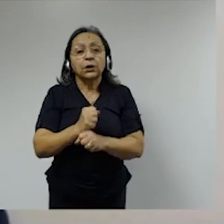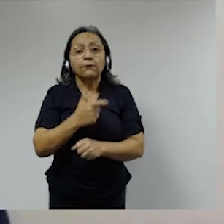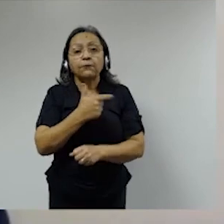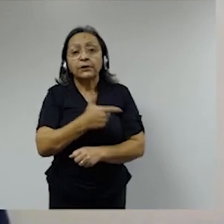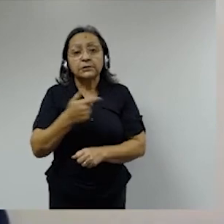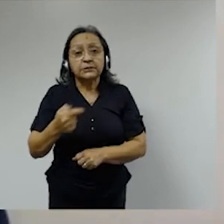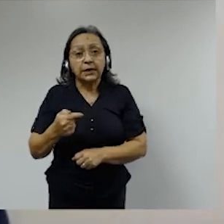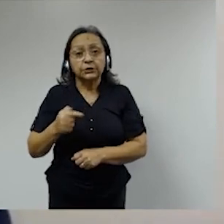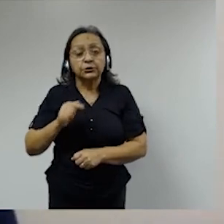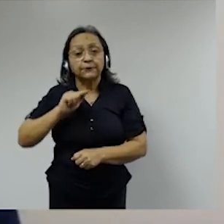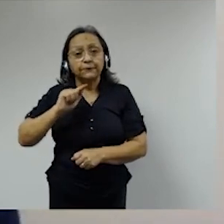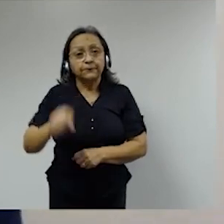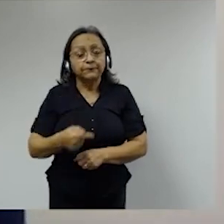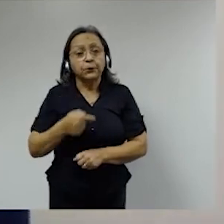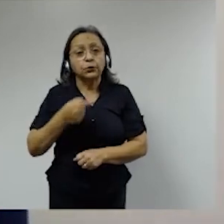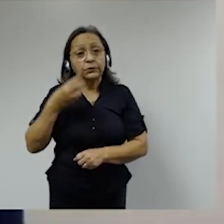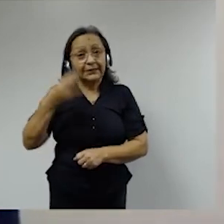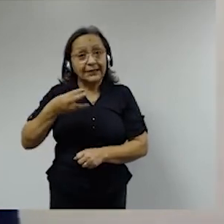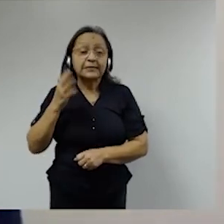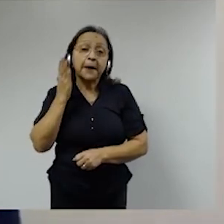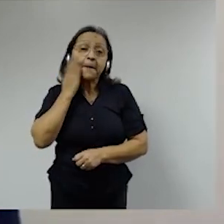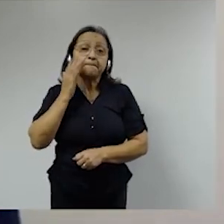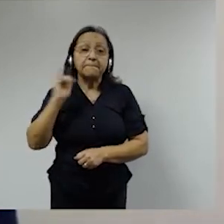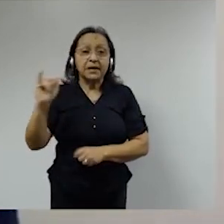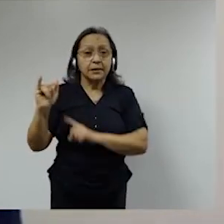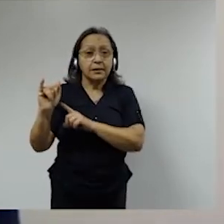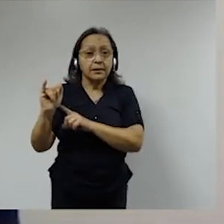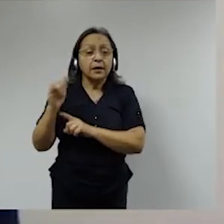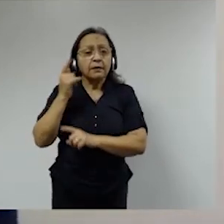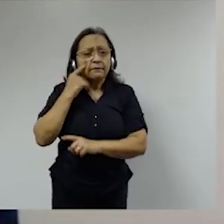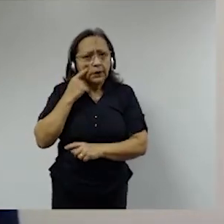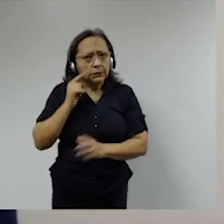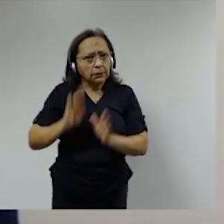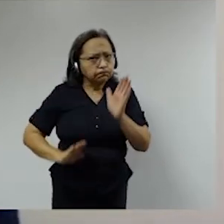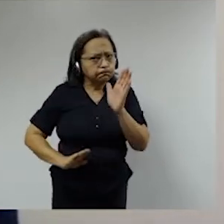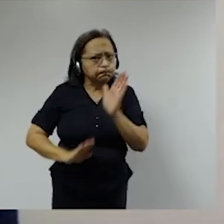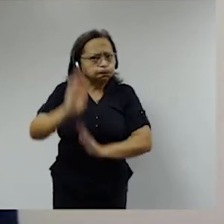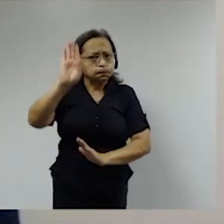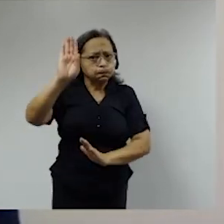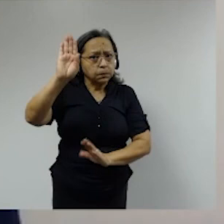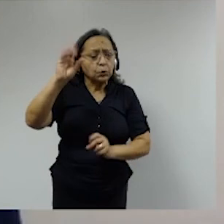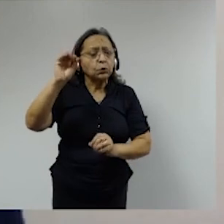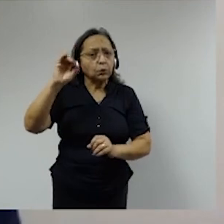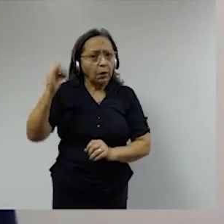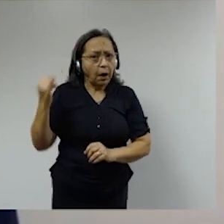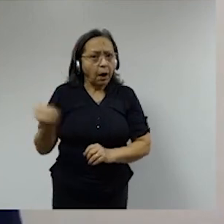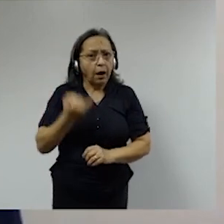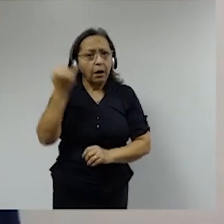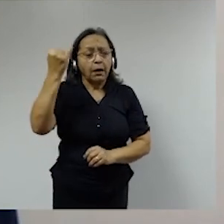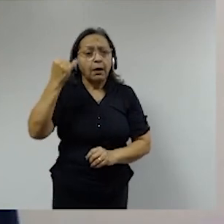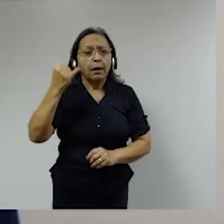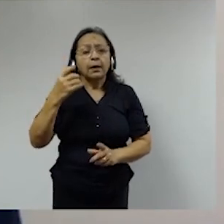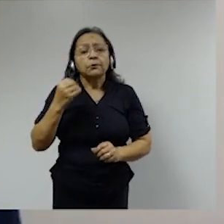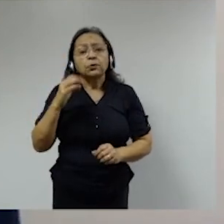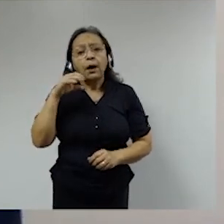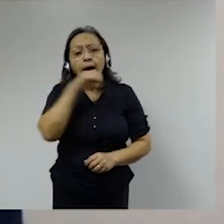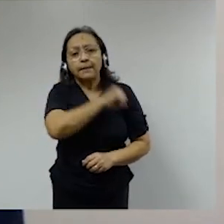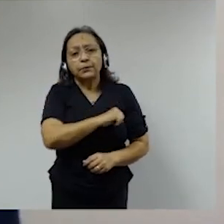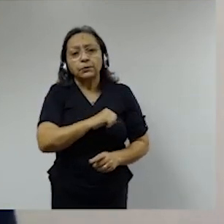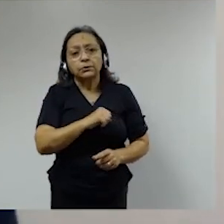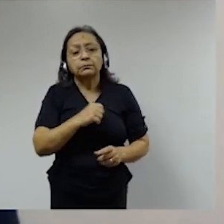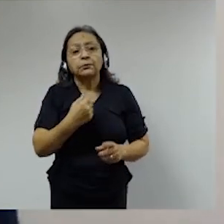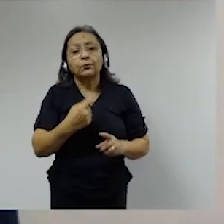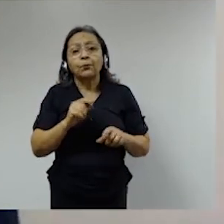27,3 bilhões de reais. Vejam que o salto é extremamente mais significativo quando nós passamos